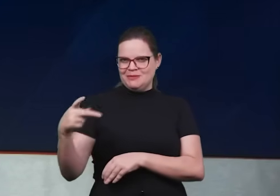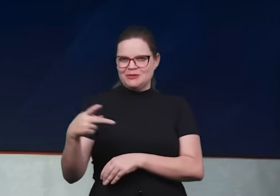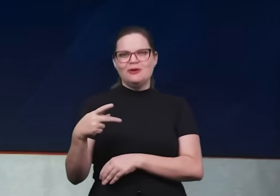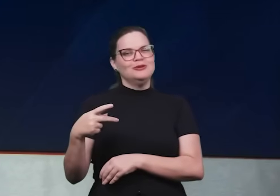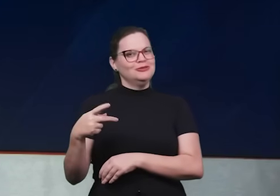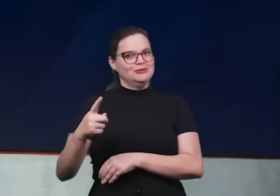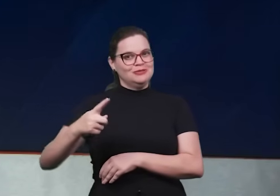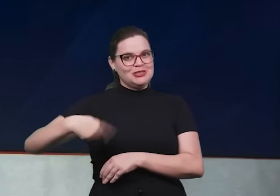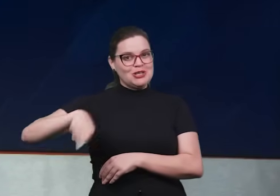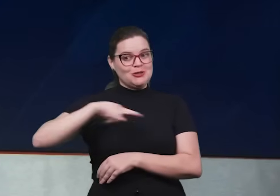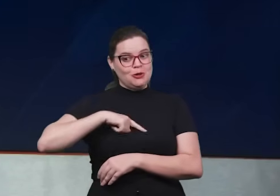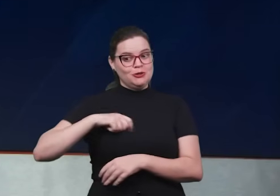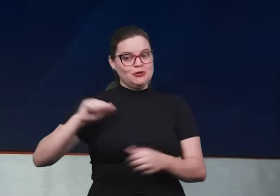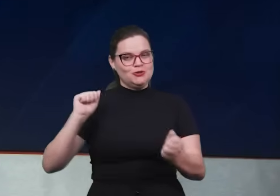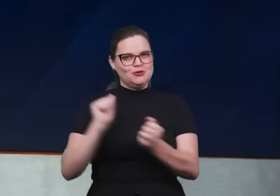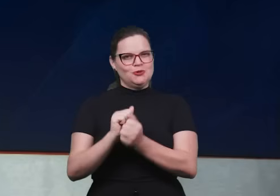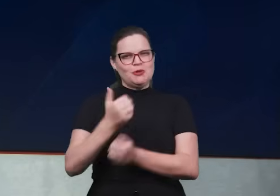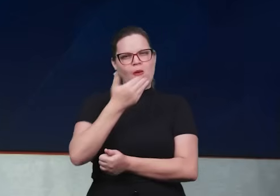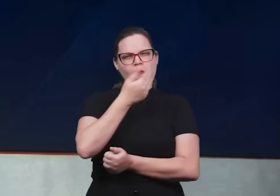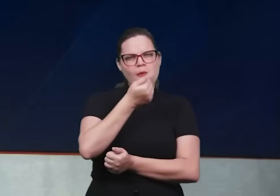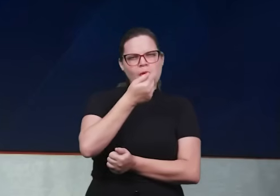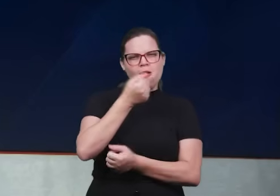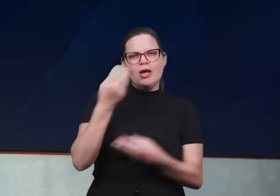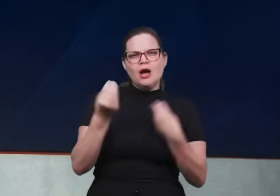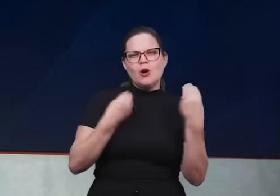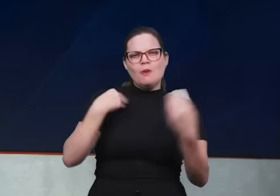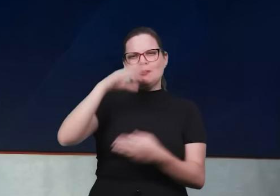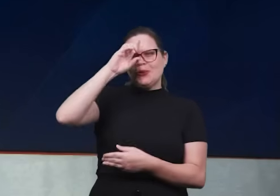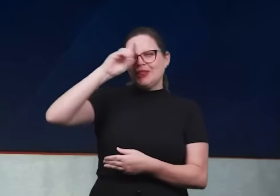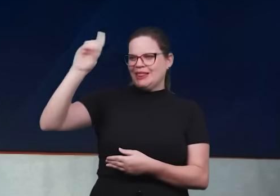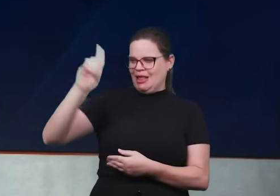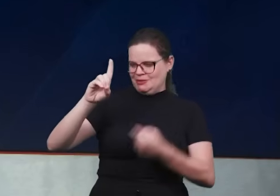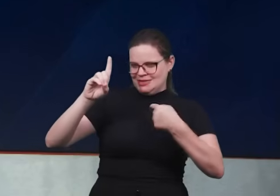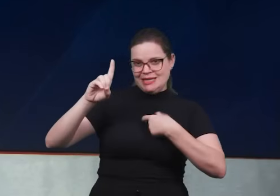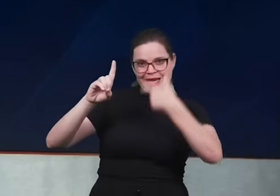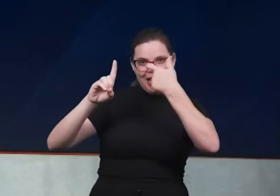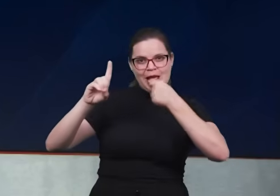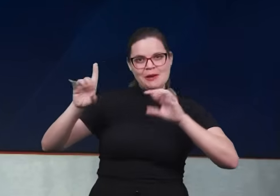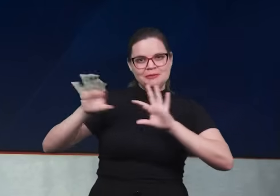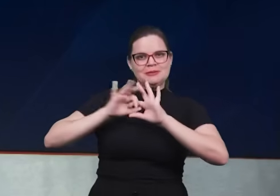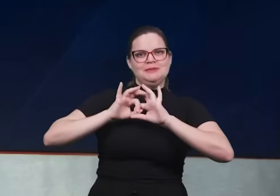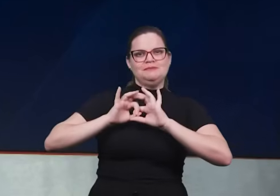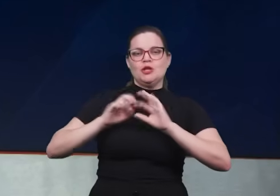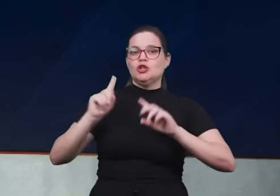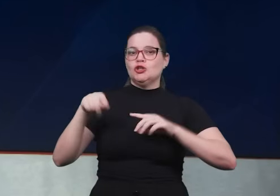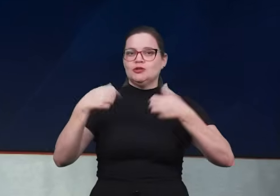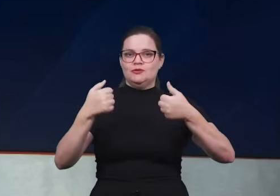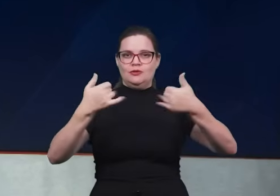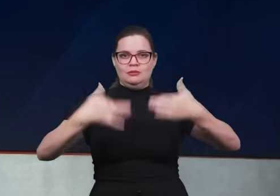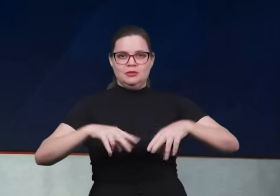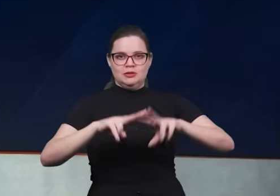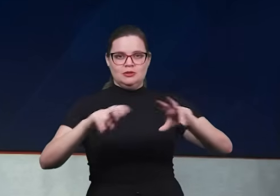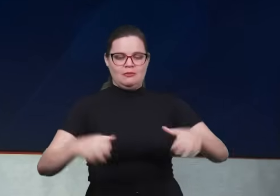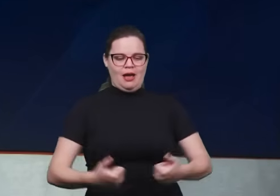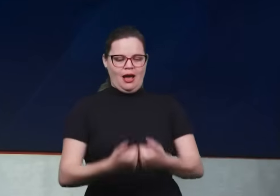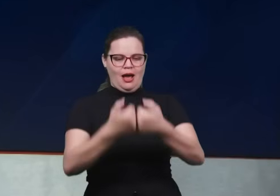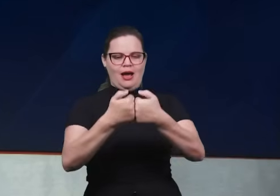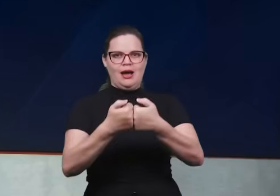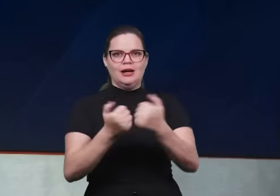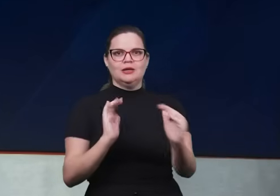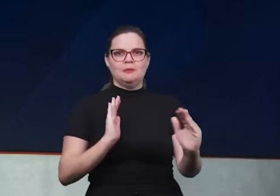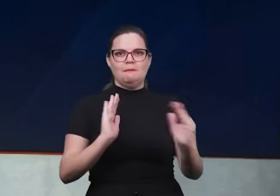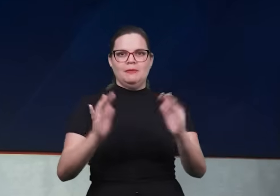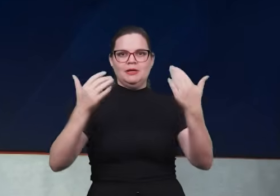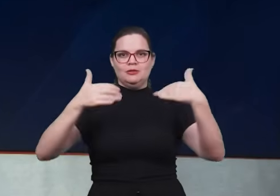lição da nossa caminhada com Deus, na qual nós falaremos sobre a Arca da Aliança nos dias do